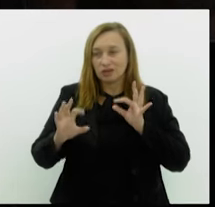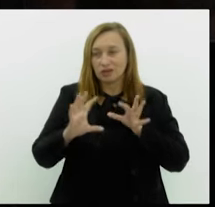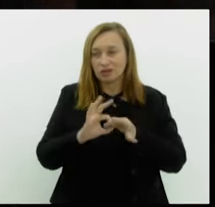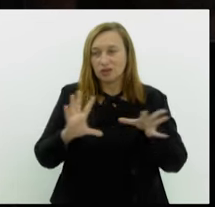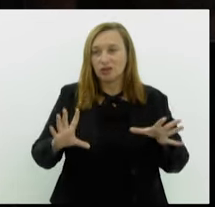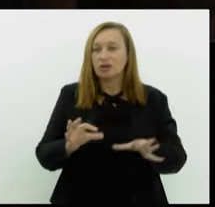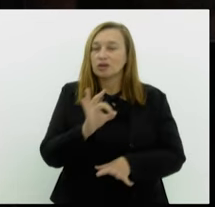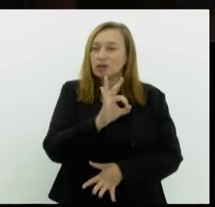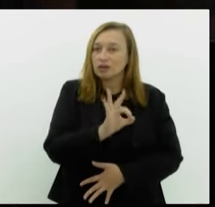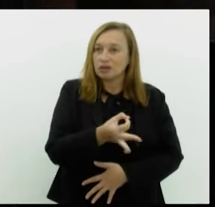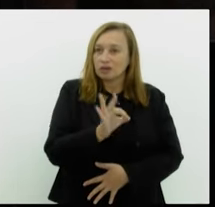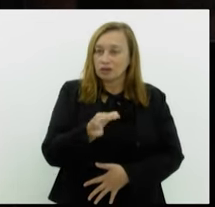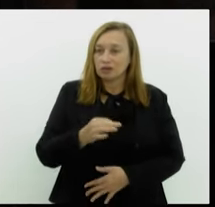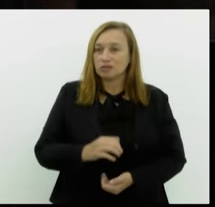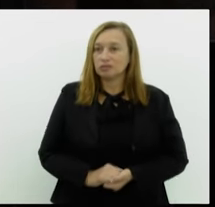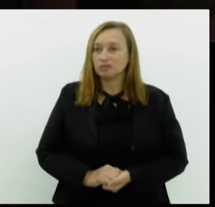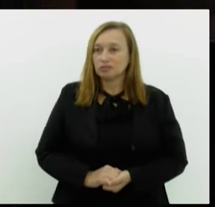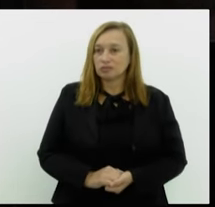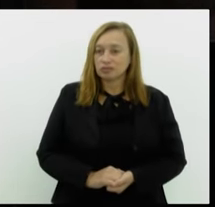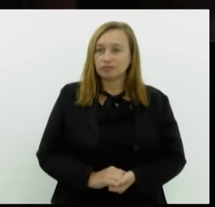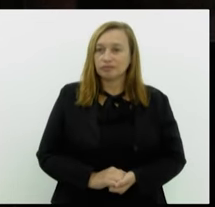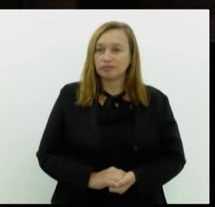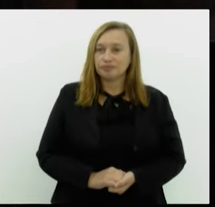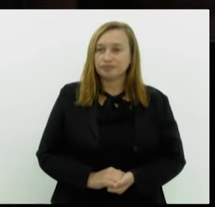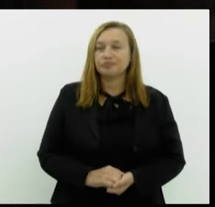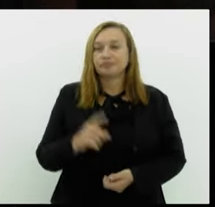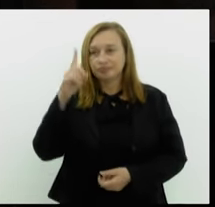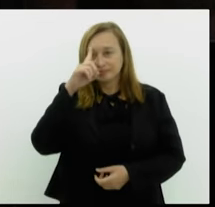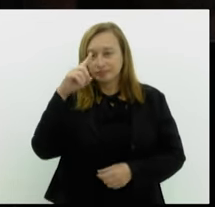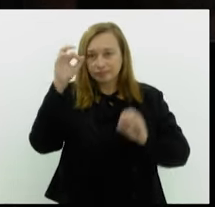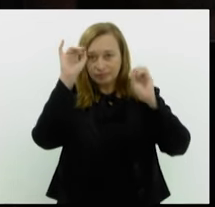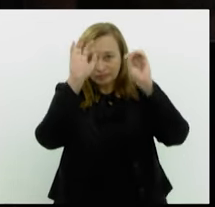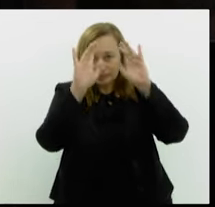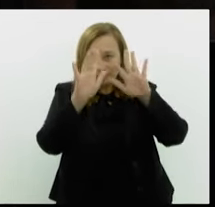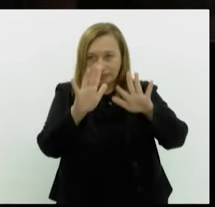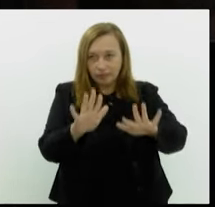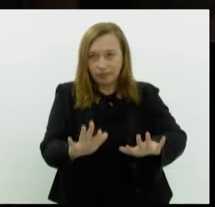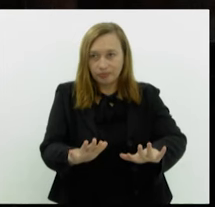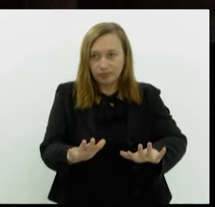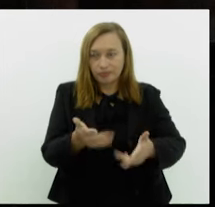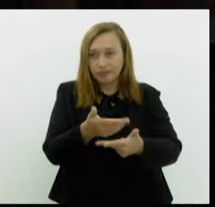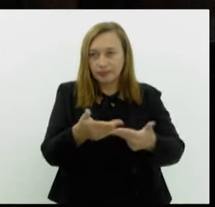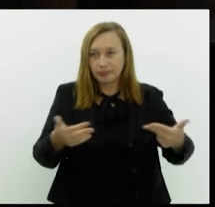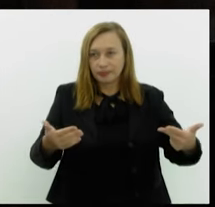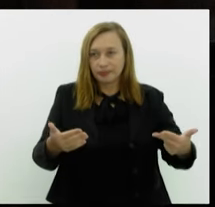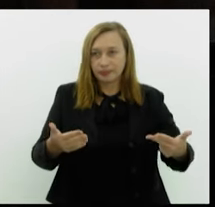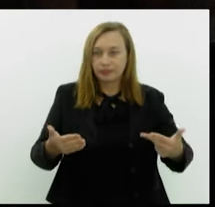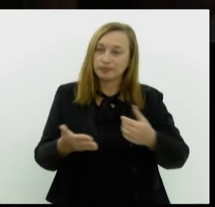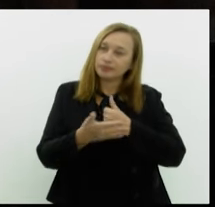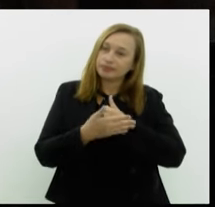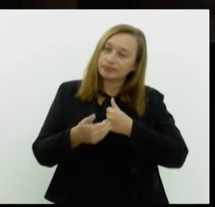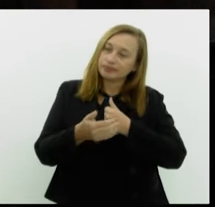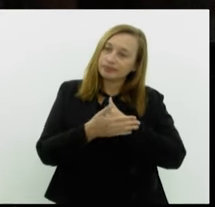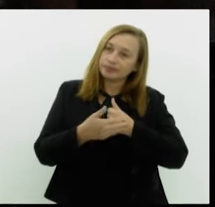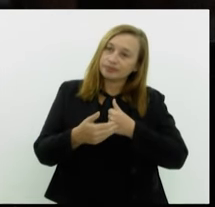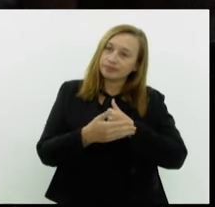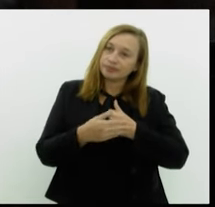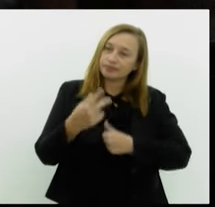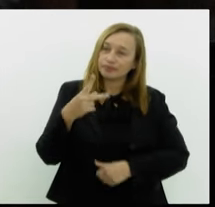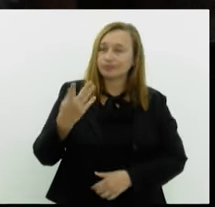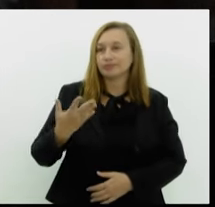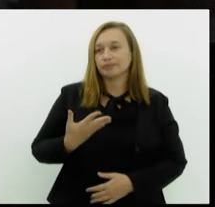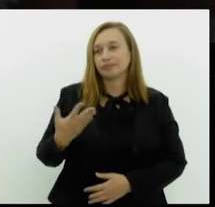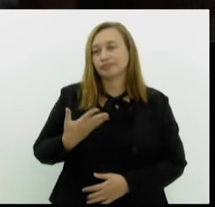tenho certeza que Deus haverá de recompensá-lo por tanta generosidade com esse seu colega